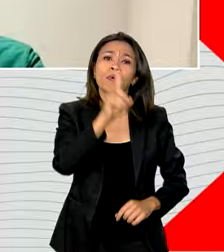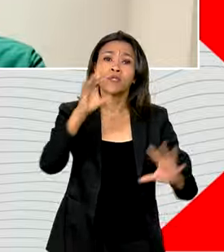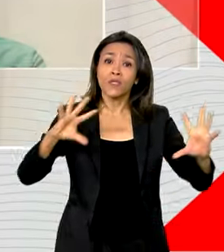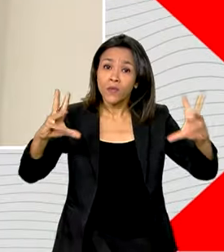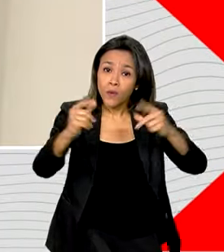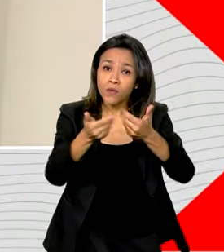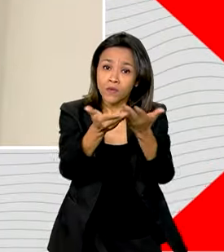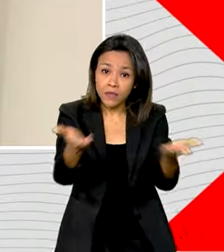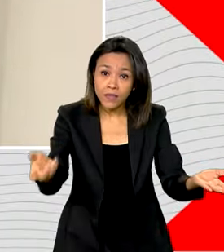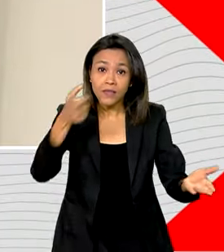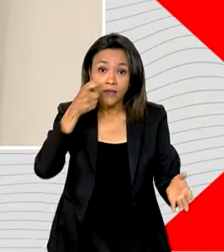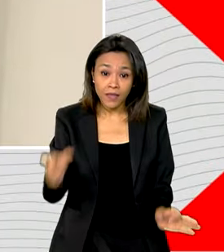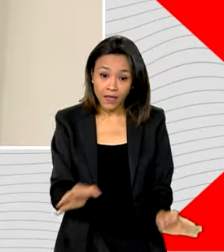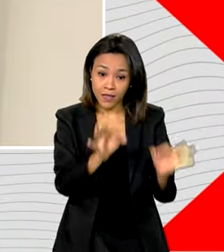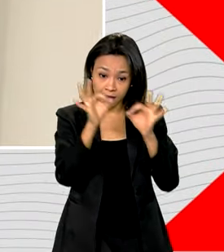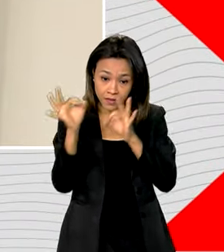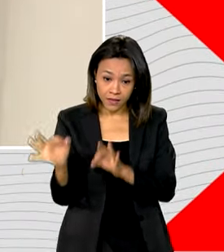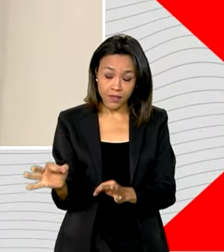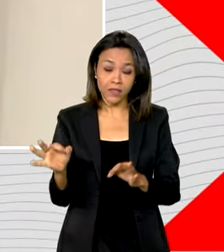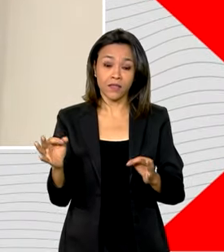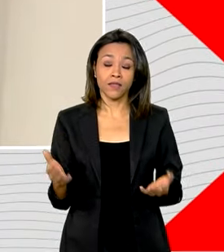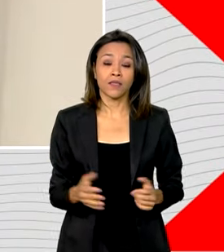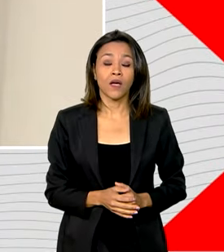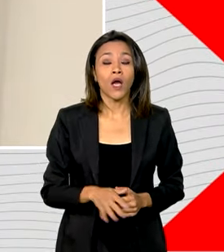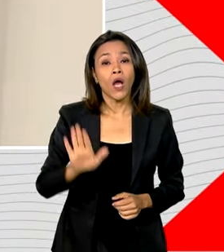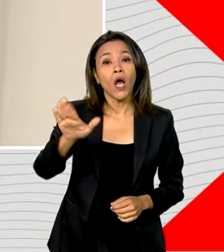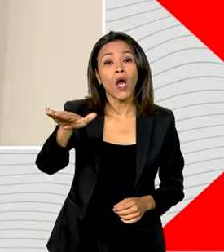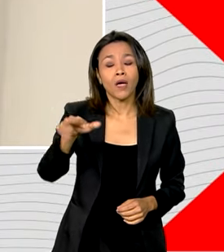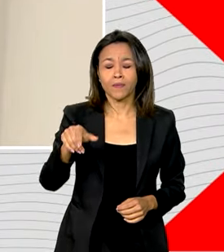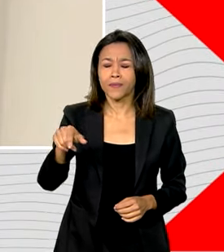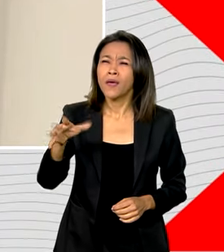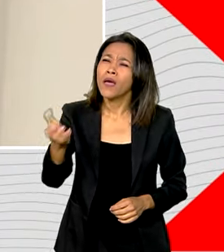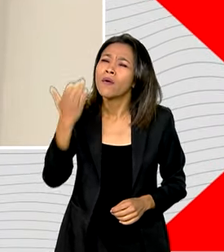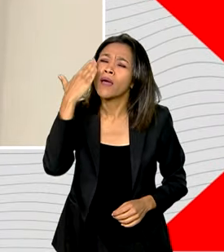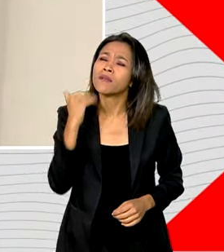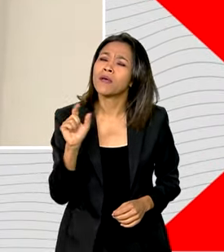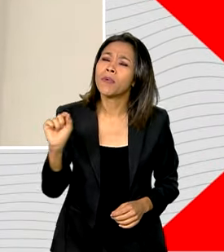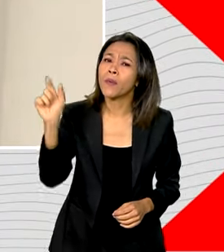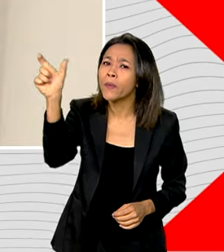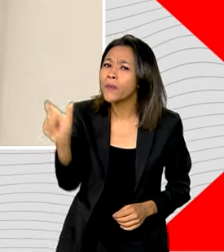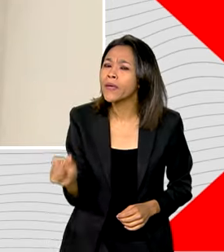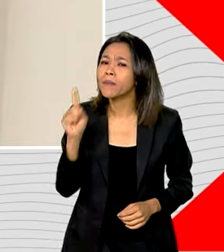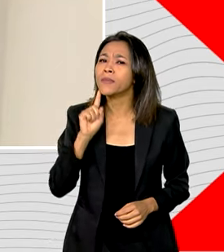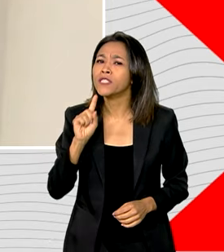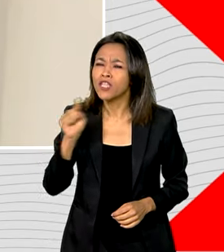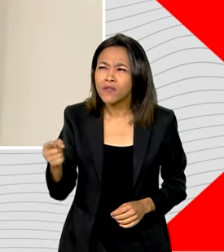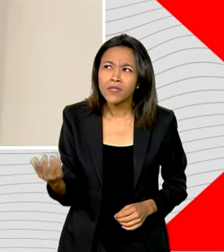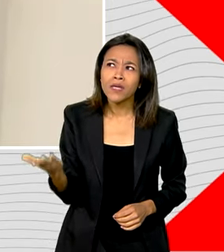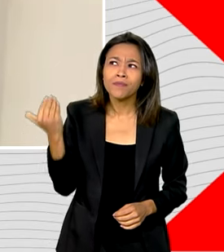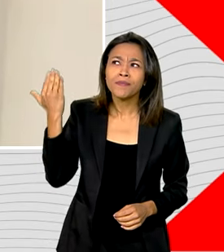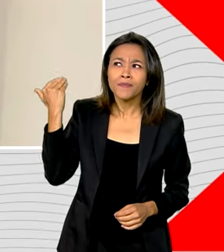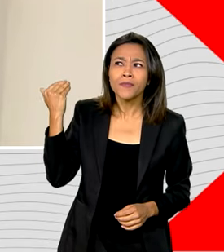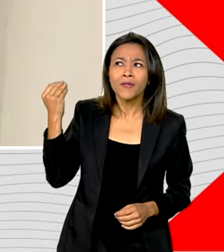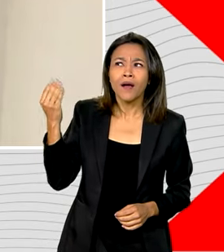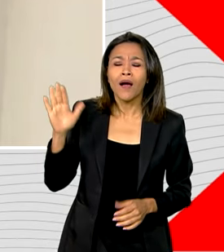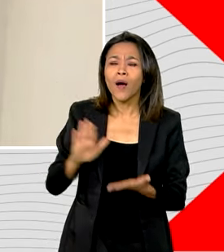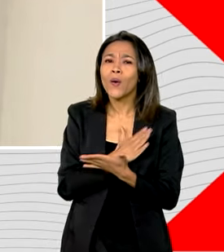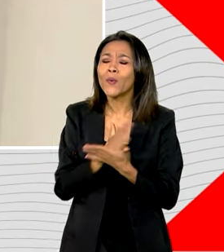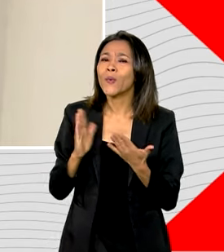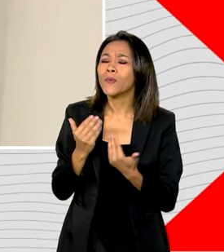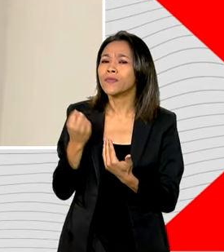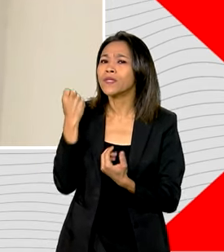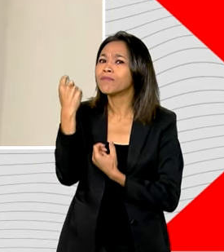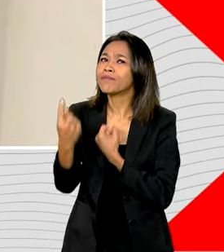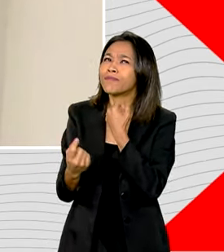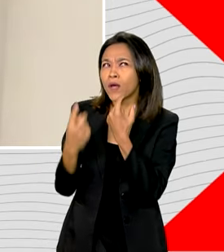todos que acompanham aí o Bom dia e ministra queria saber o seguinte da senhora a senhora que esteve na Bahia algumas vezes né que eu me lembro aqui